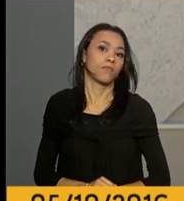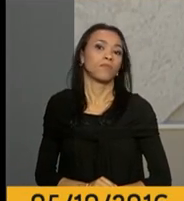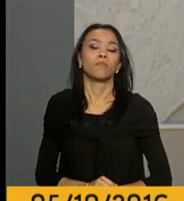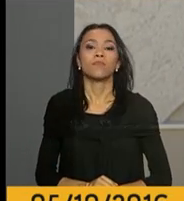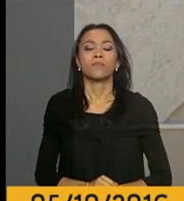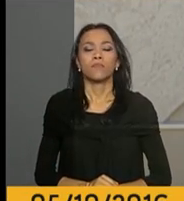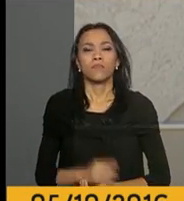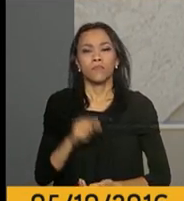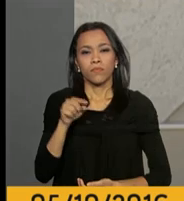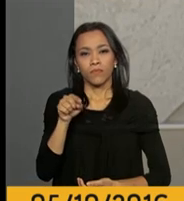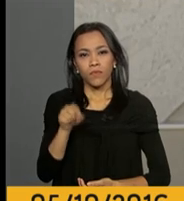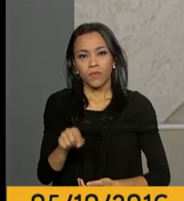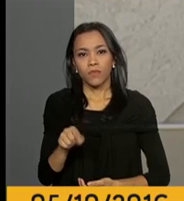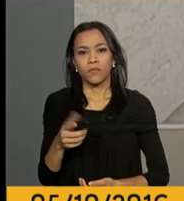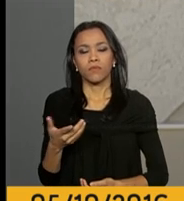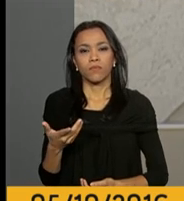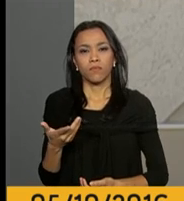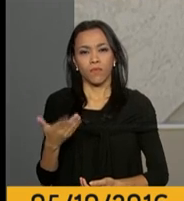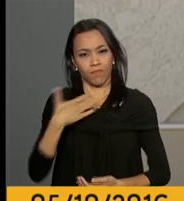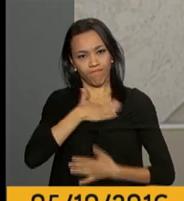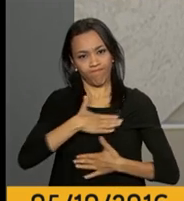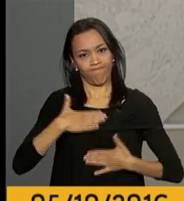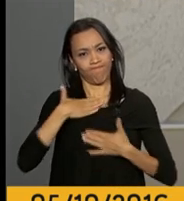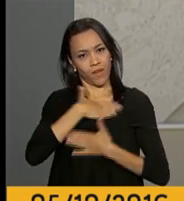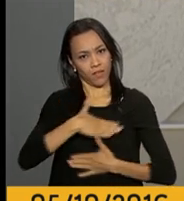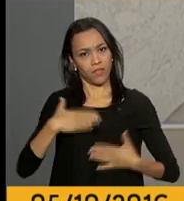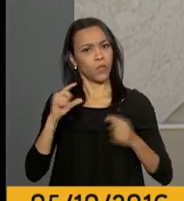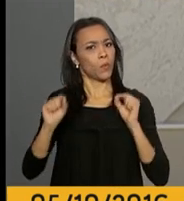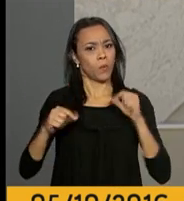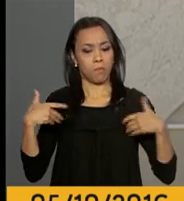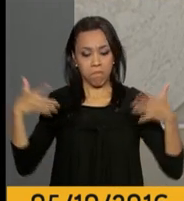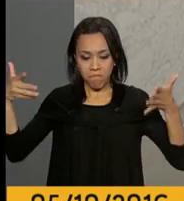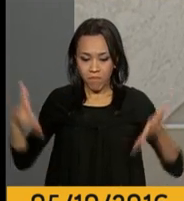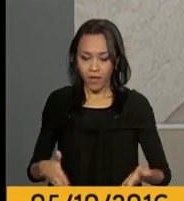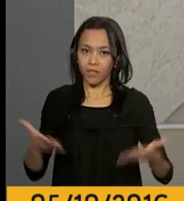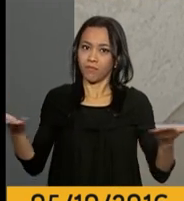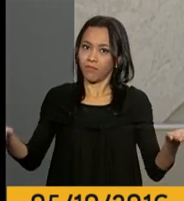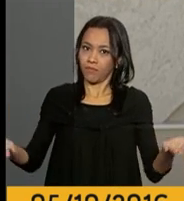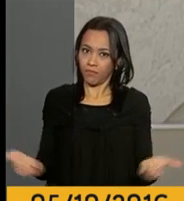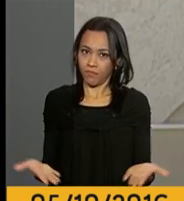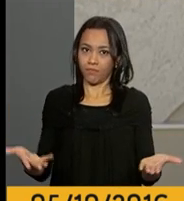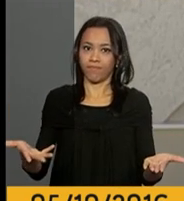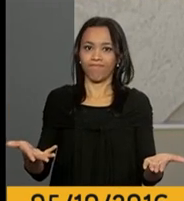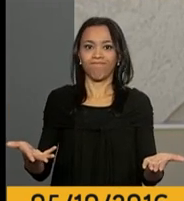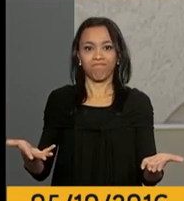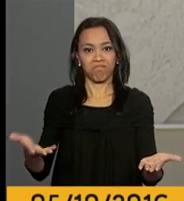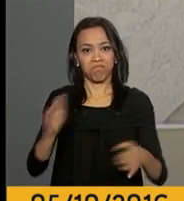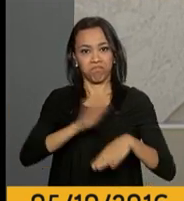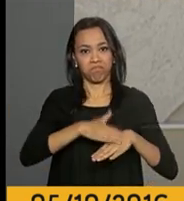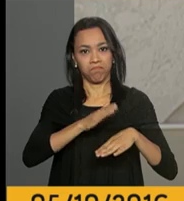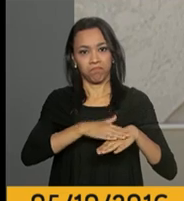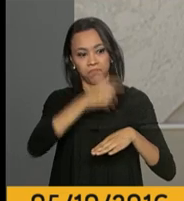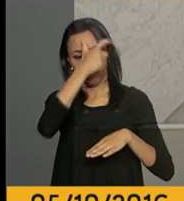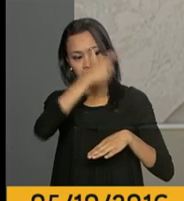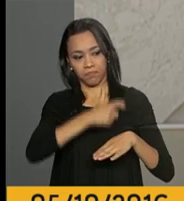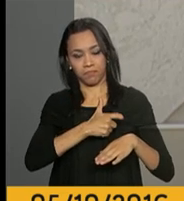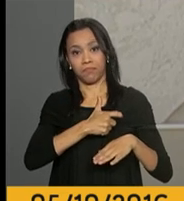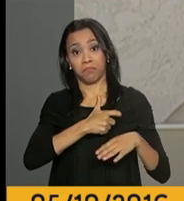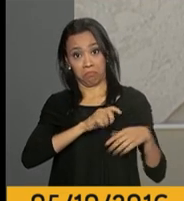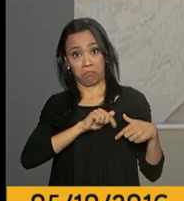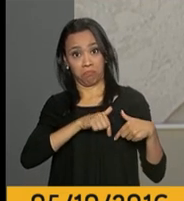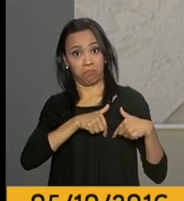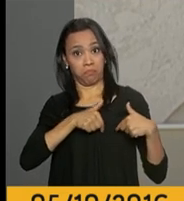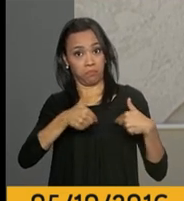eu tenho extraordinário prazer em participar desta iniciativa da presidente Carmen